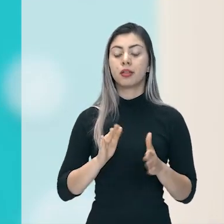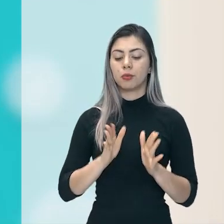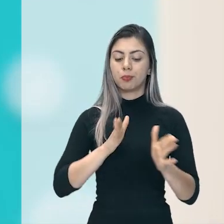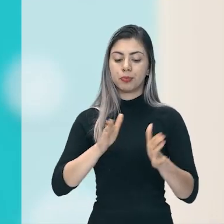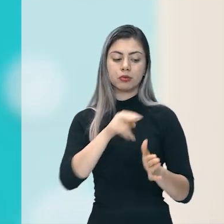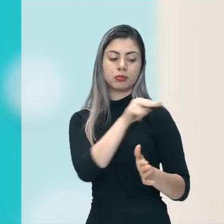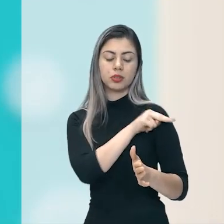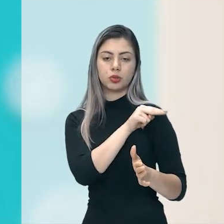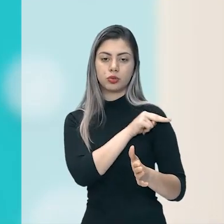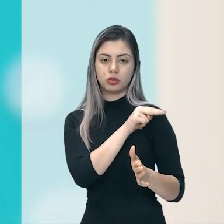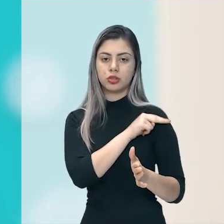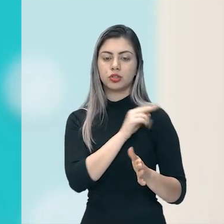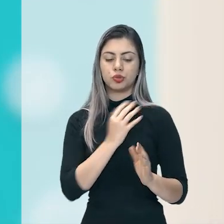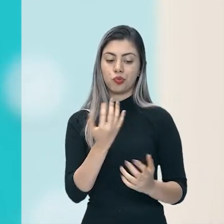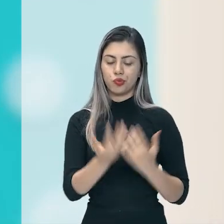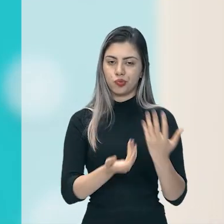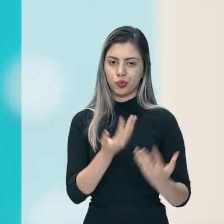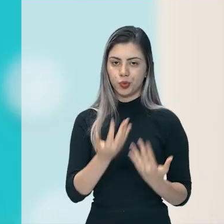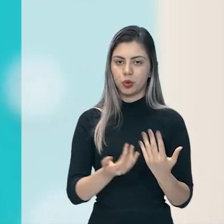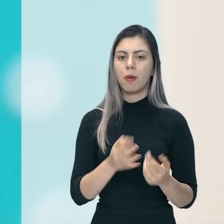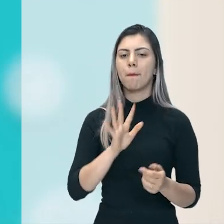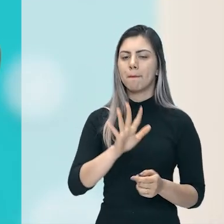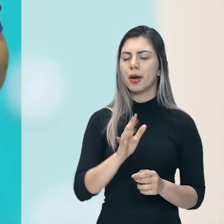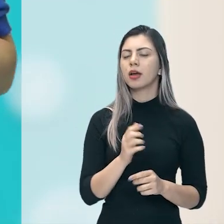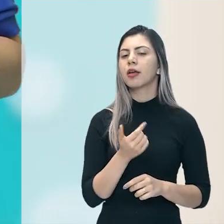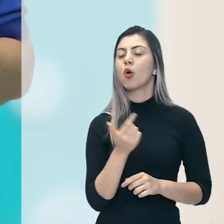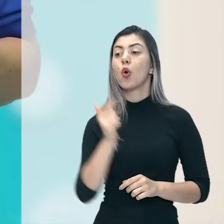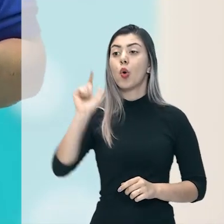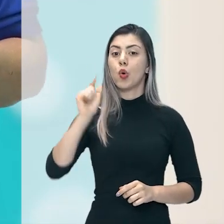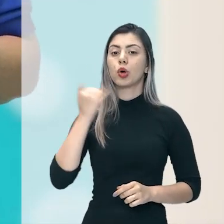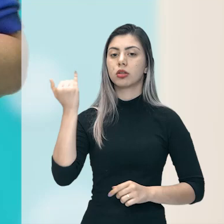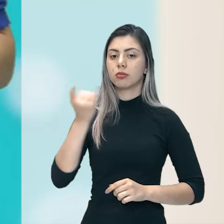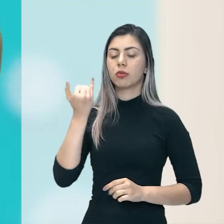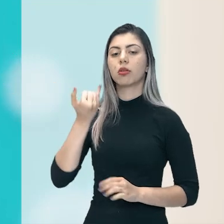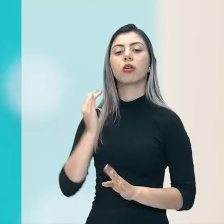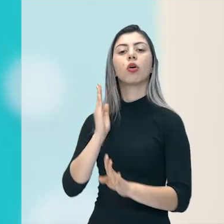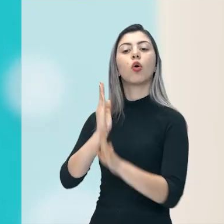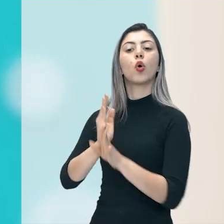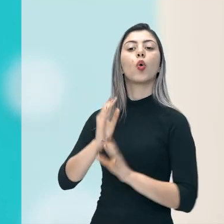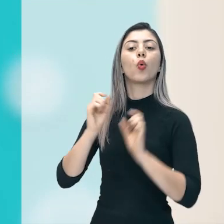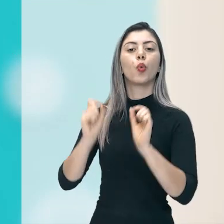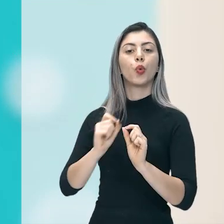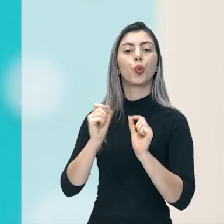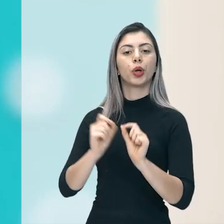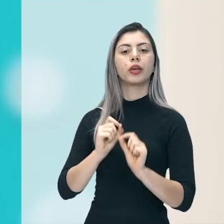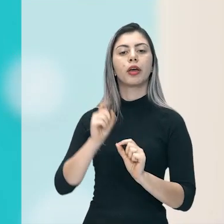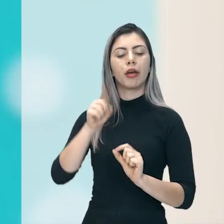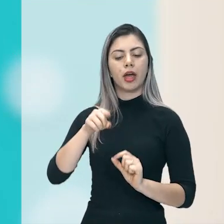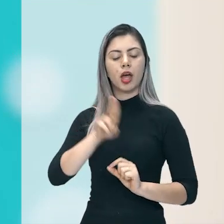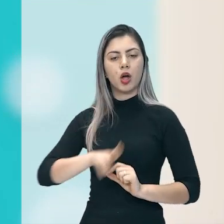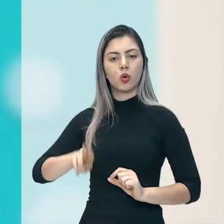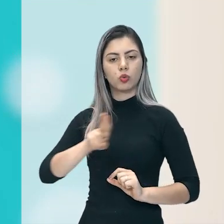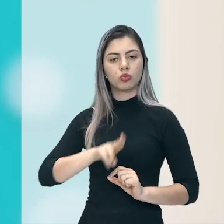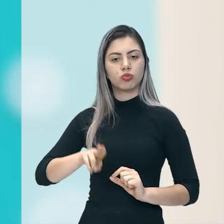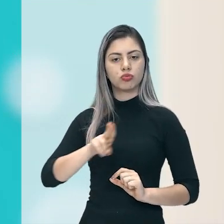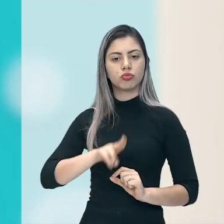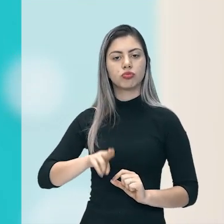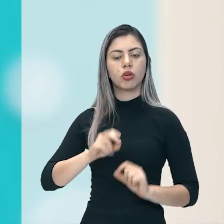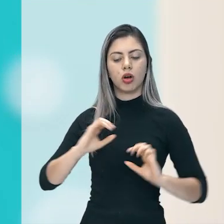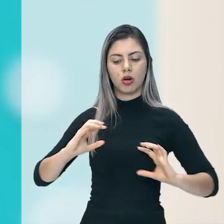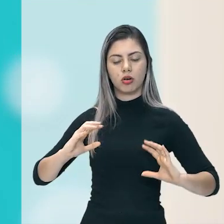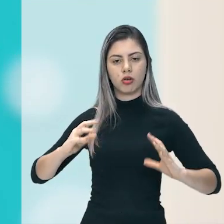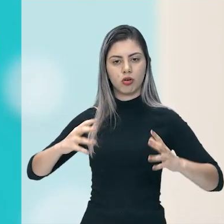do fogo, eles também desenvolveram uma outra forma de viver, né? A questão de começar a se adequar ao uso